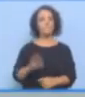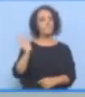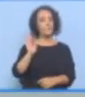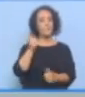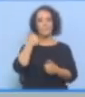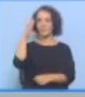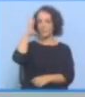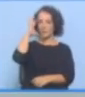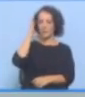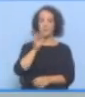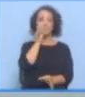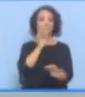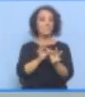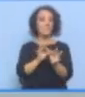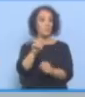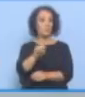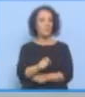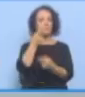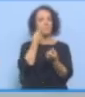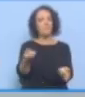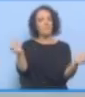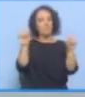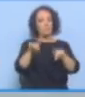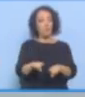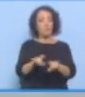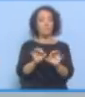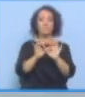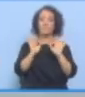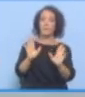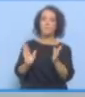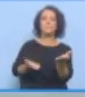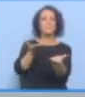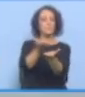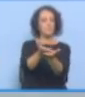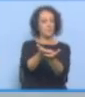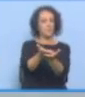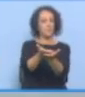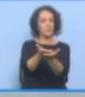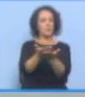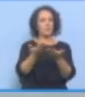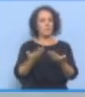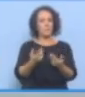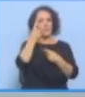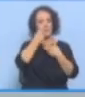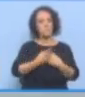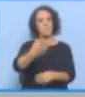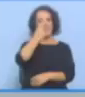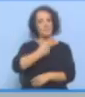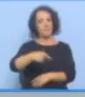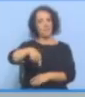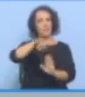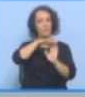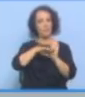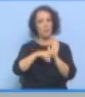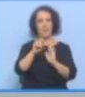Olá, muito boa tarde. Setembro é o mês de recomeços, o que se aplica também às propostas que lhe fazemos em cada semana aqui no